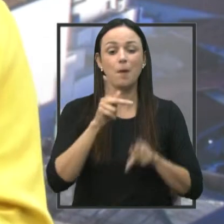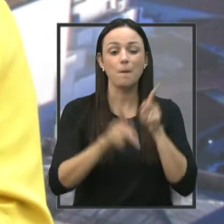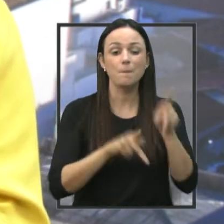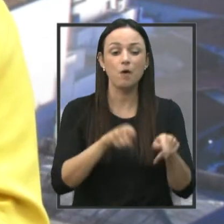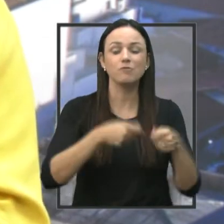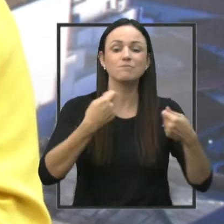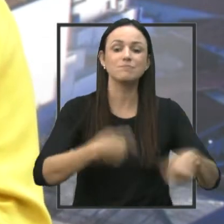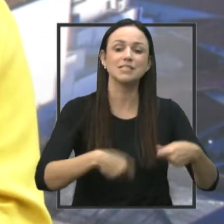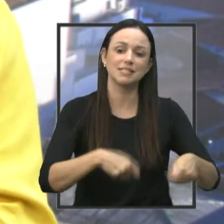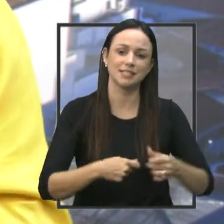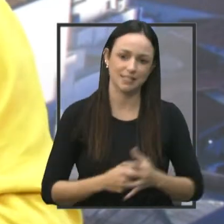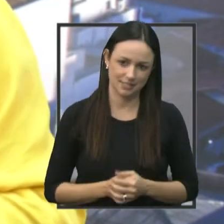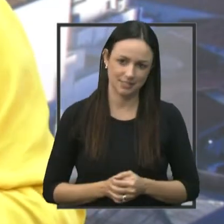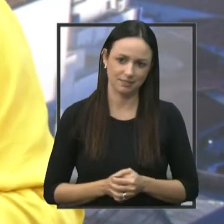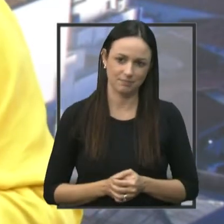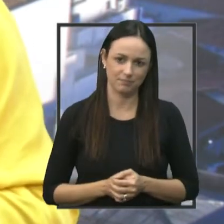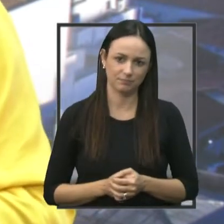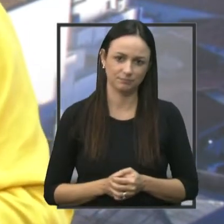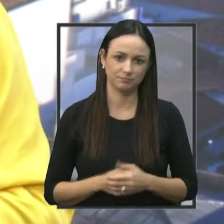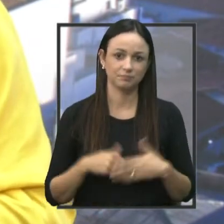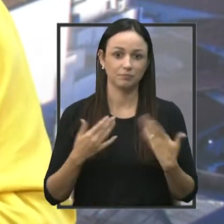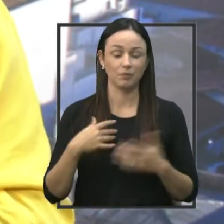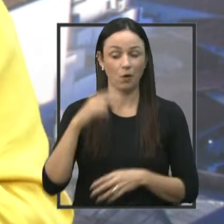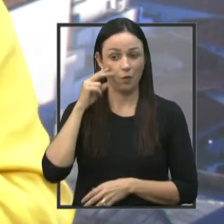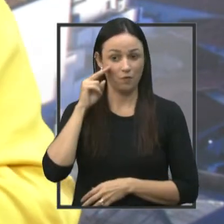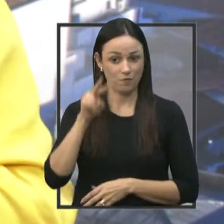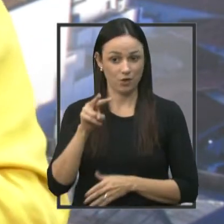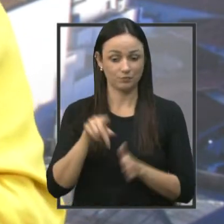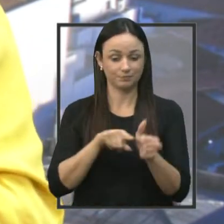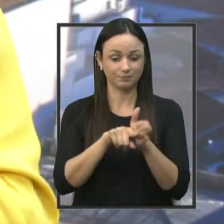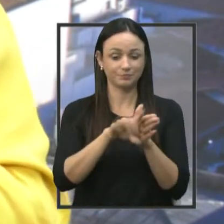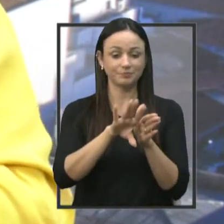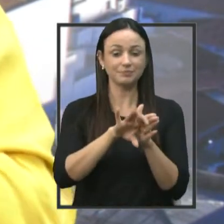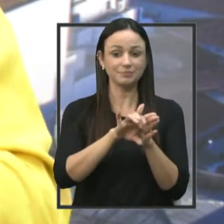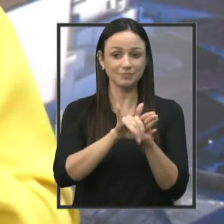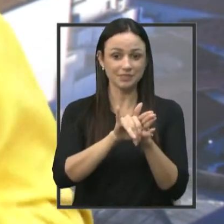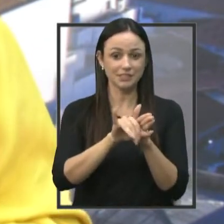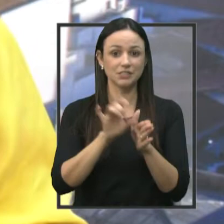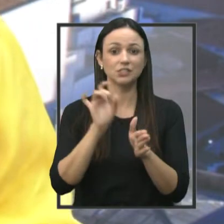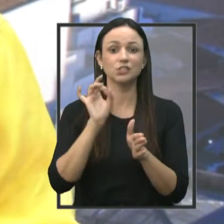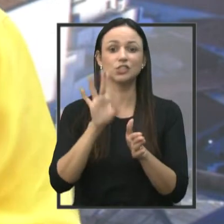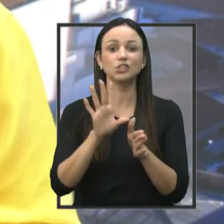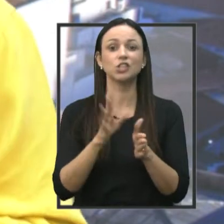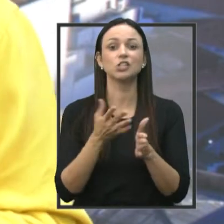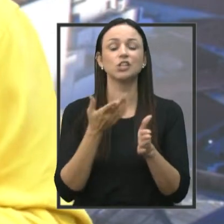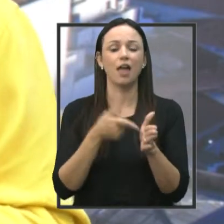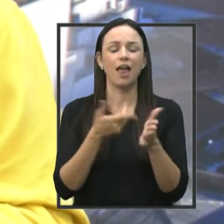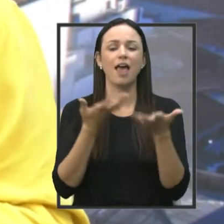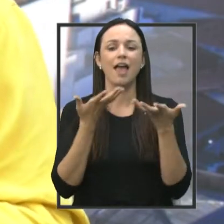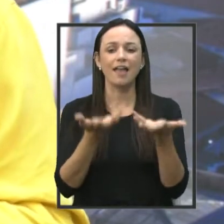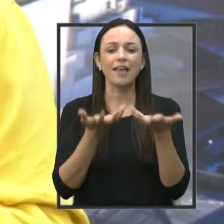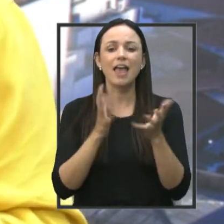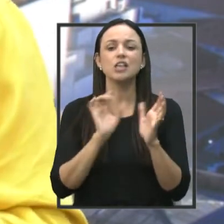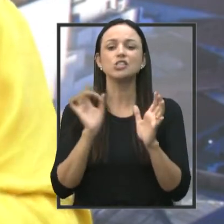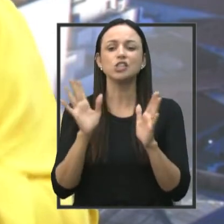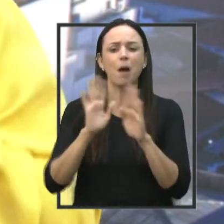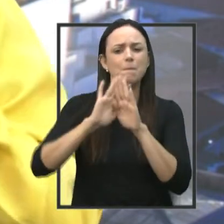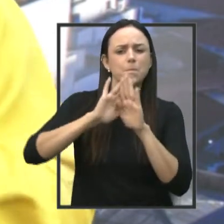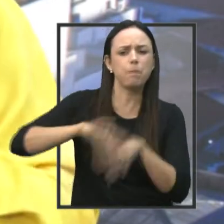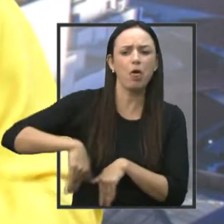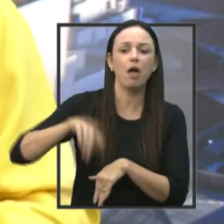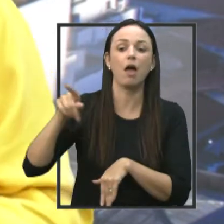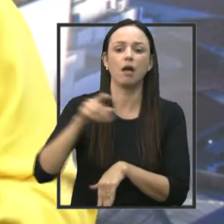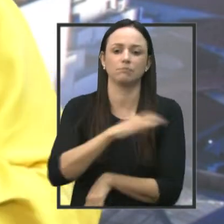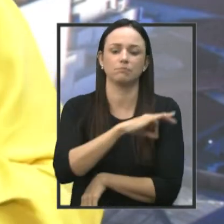necessita, certo? Então eu vejo a SEI hoje como um instrumento somente para querer derrubar prefeito. Porque a hora que se vê